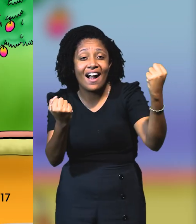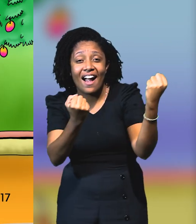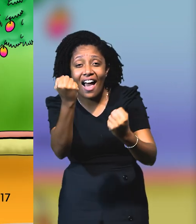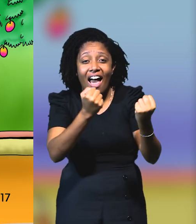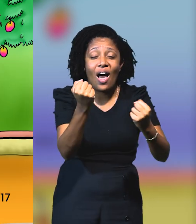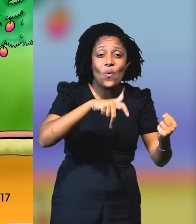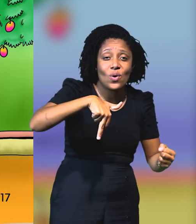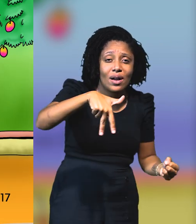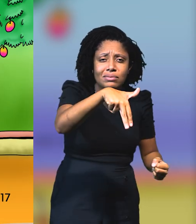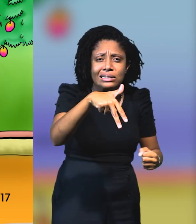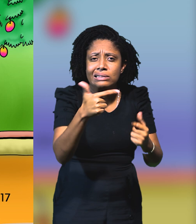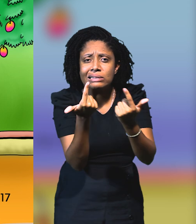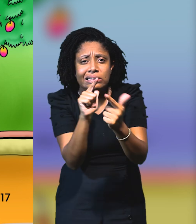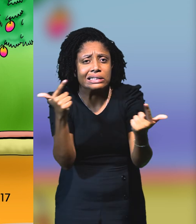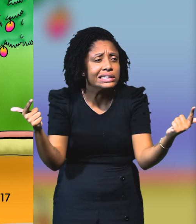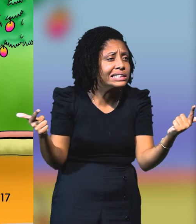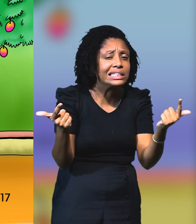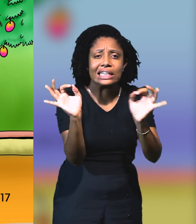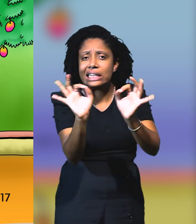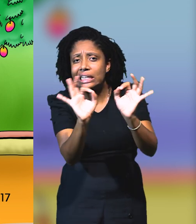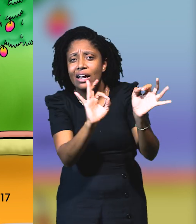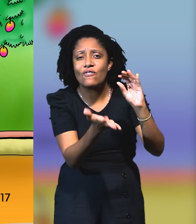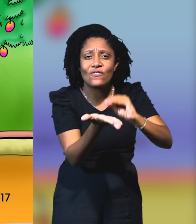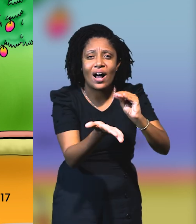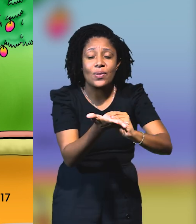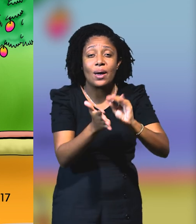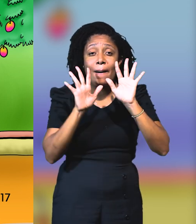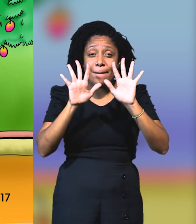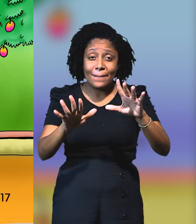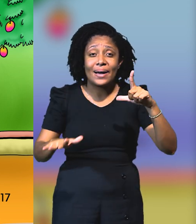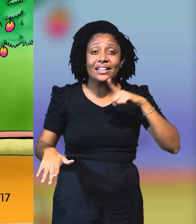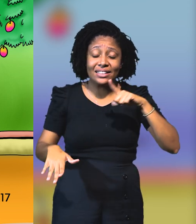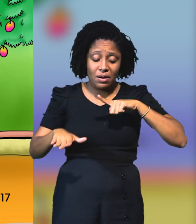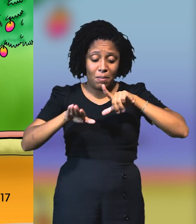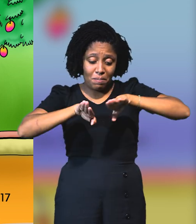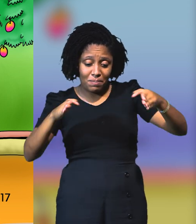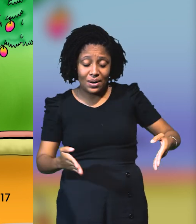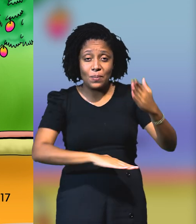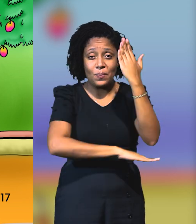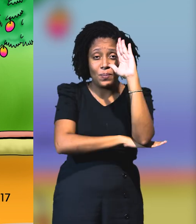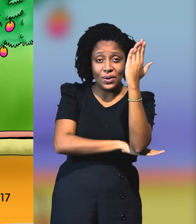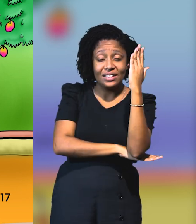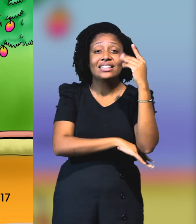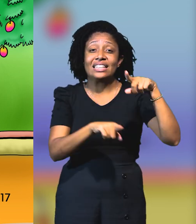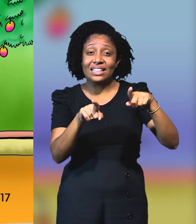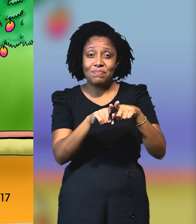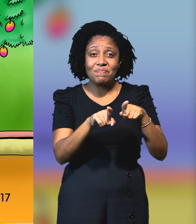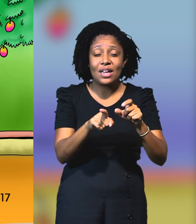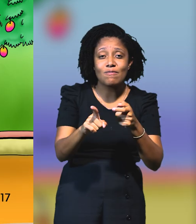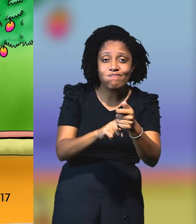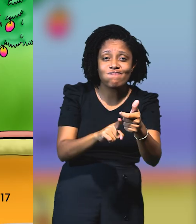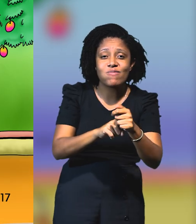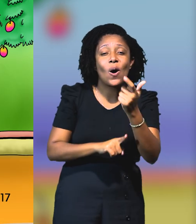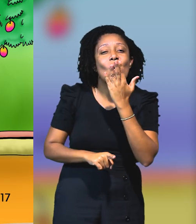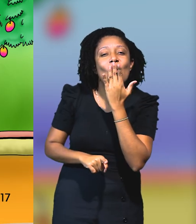caminhar. Não tinha quase nada lá, mas tinha banquinhos de madeira e os amendoins coloridos para a